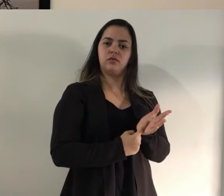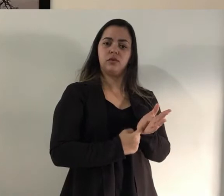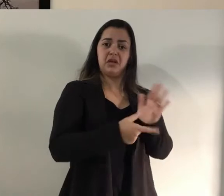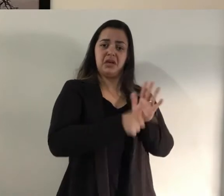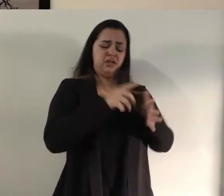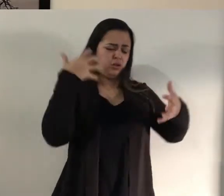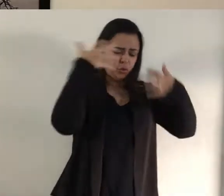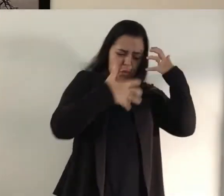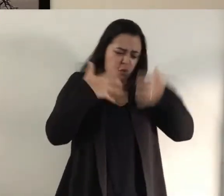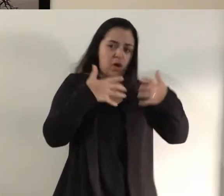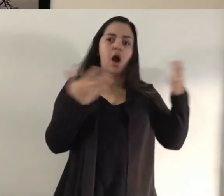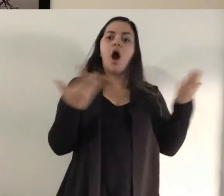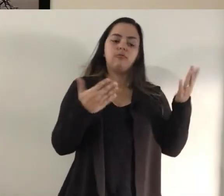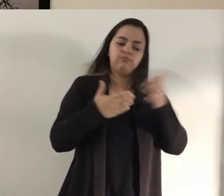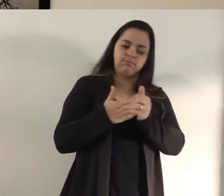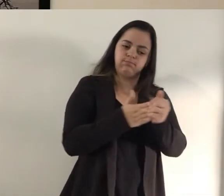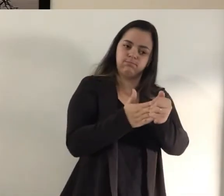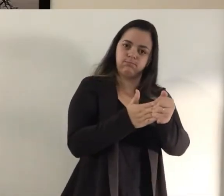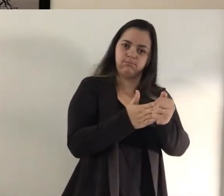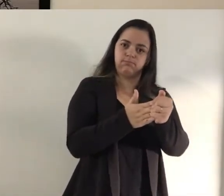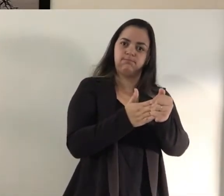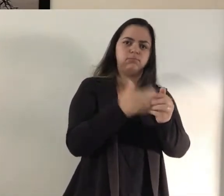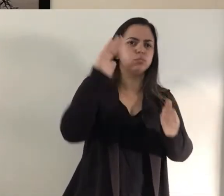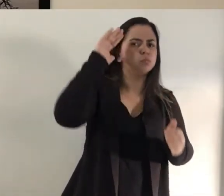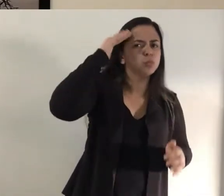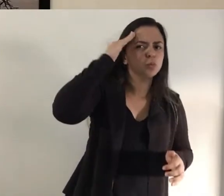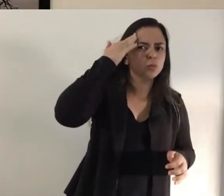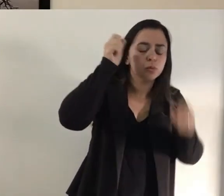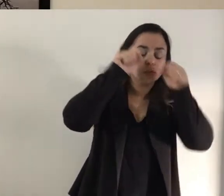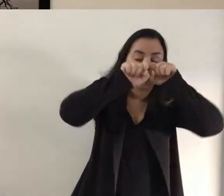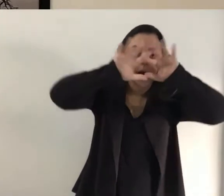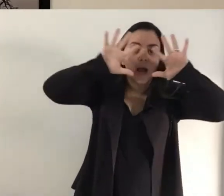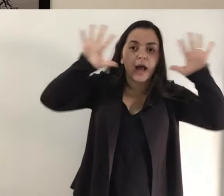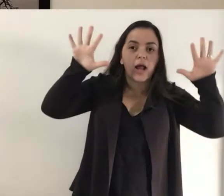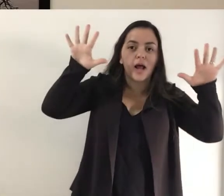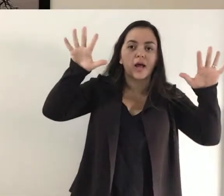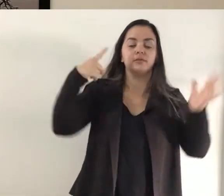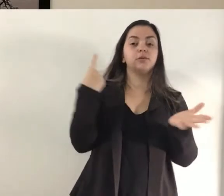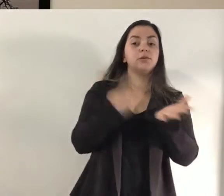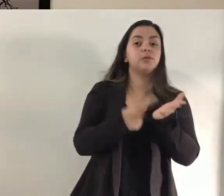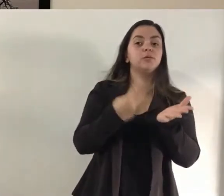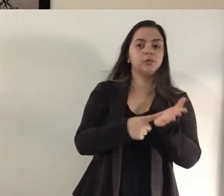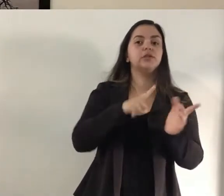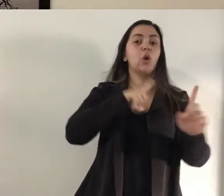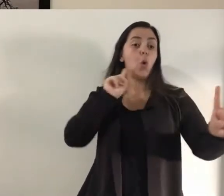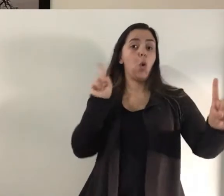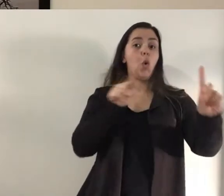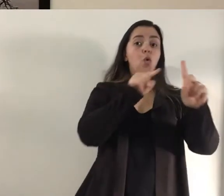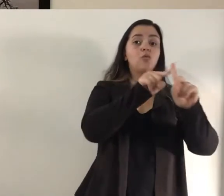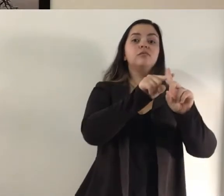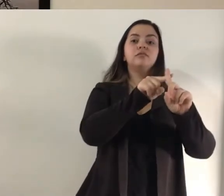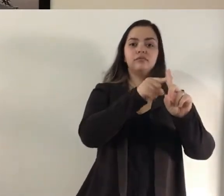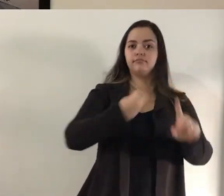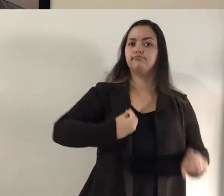orientação. Estavam ali perdidos, agora eles se encontraram. Há propósito para eles existirem ali. Não